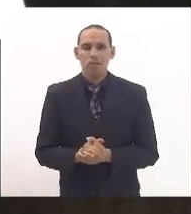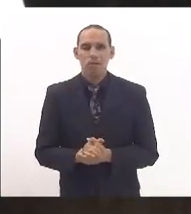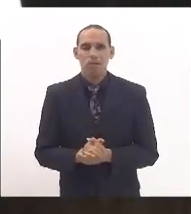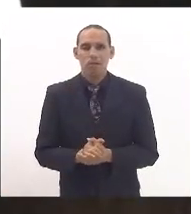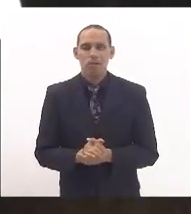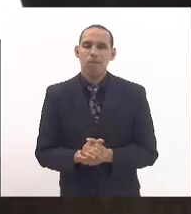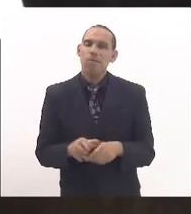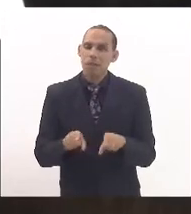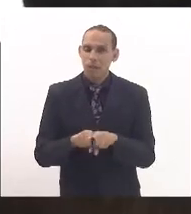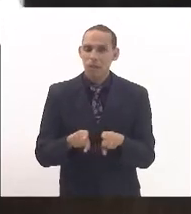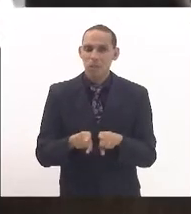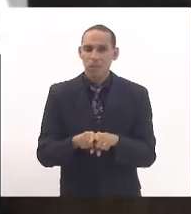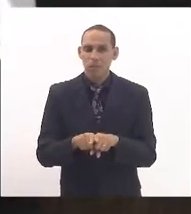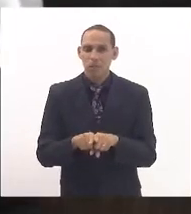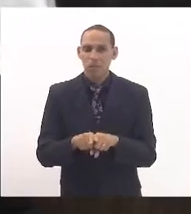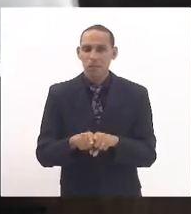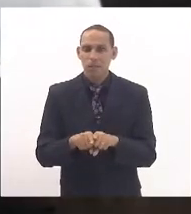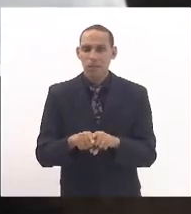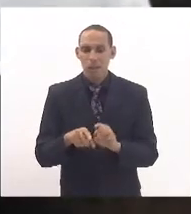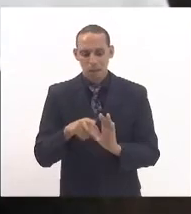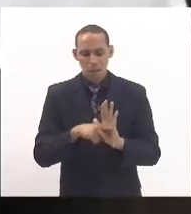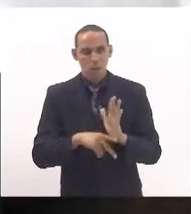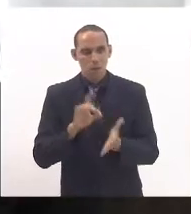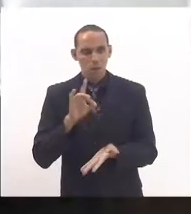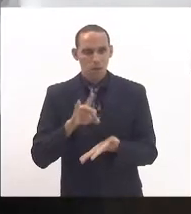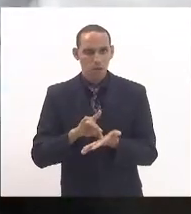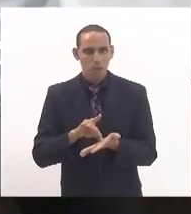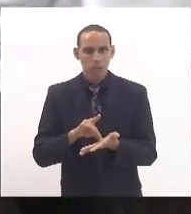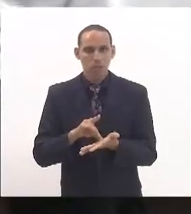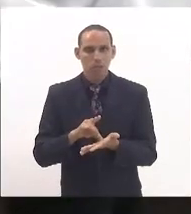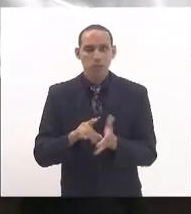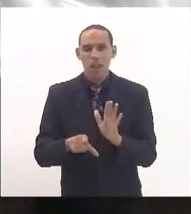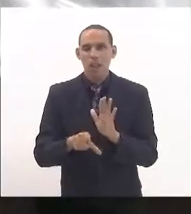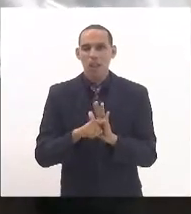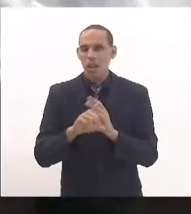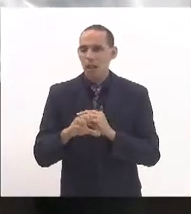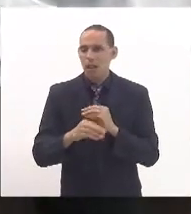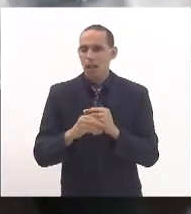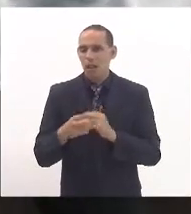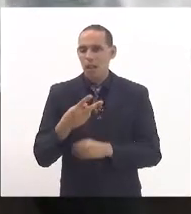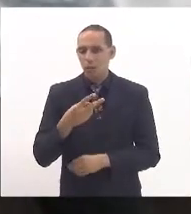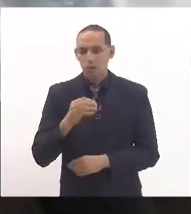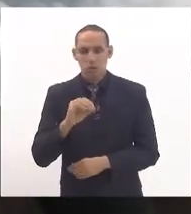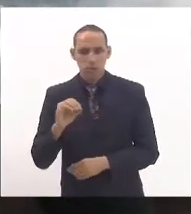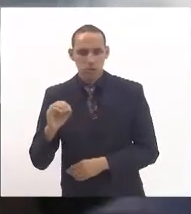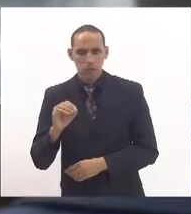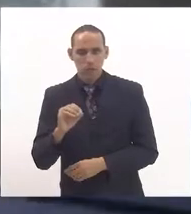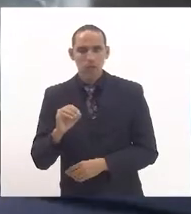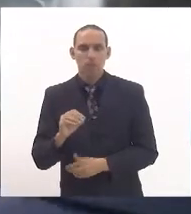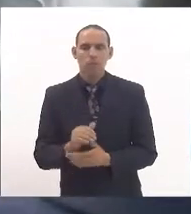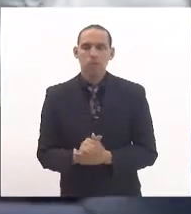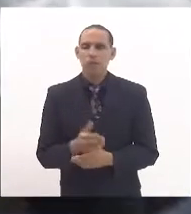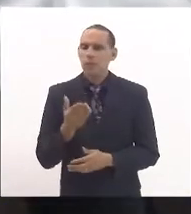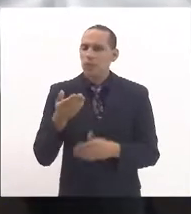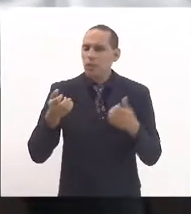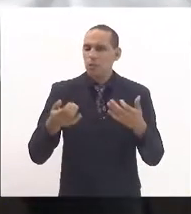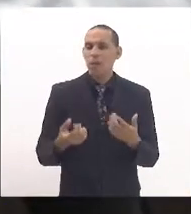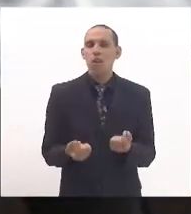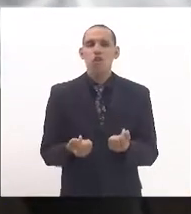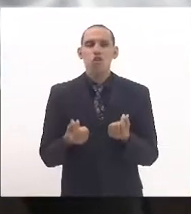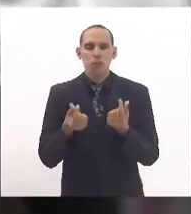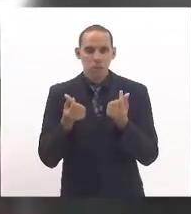Além do mais, no projeto original da Lei Complementar 200, o senhor disse que a